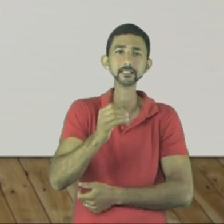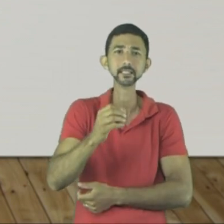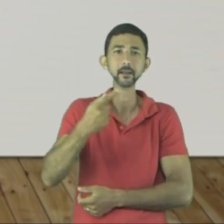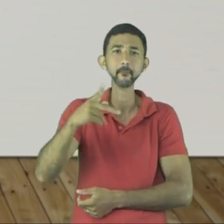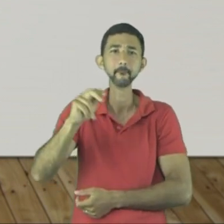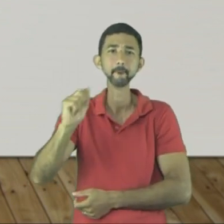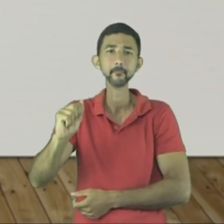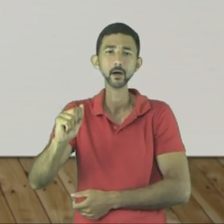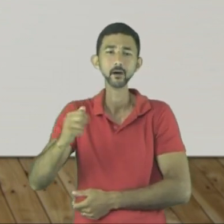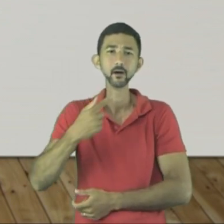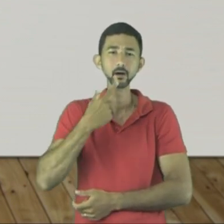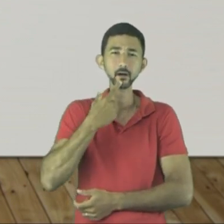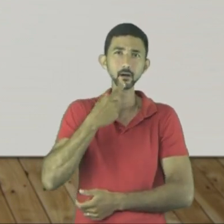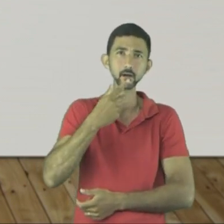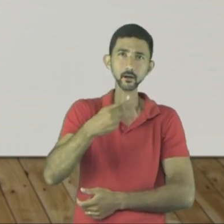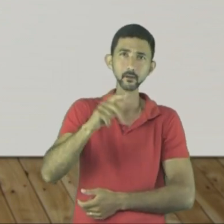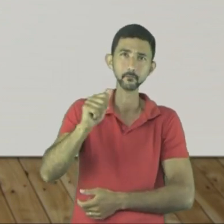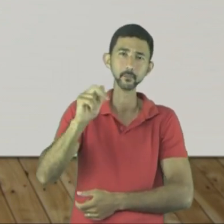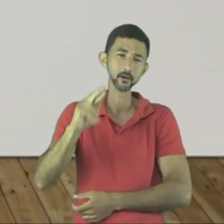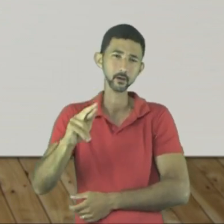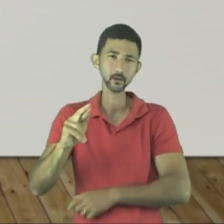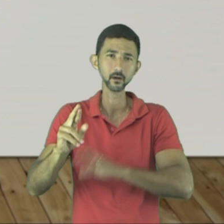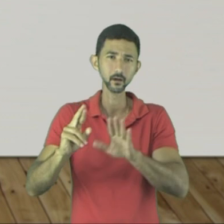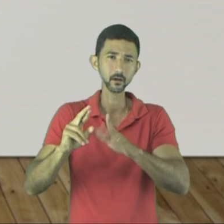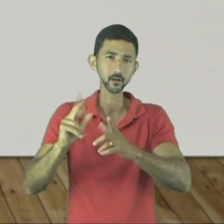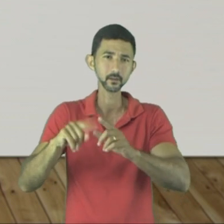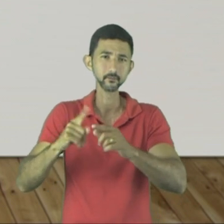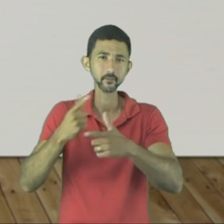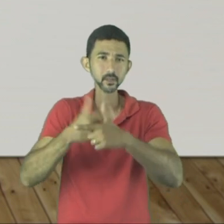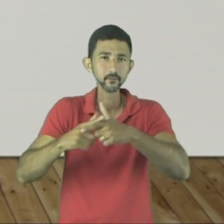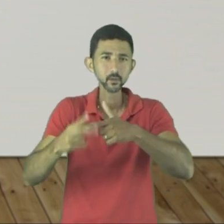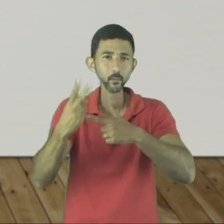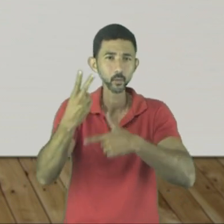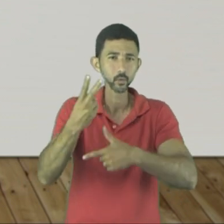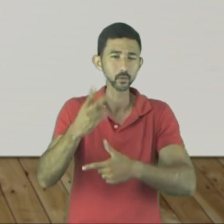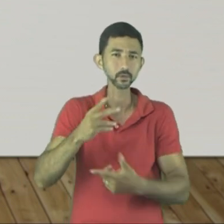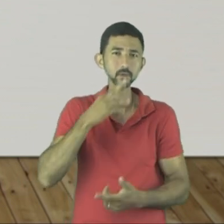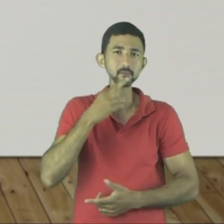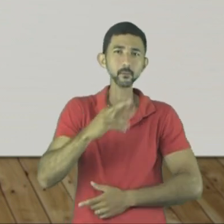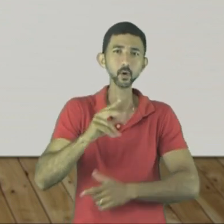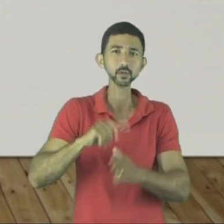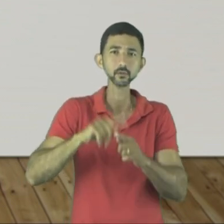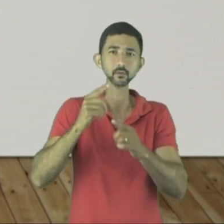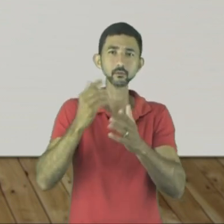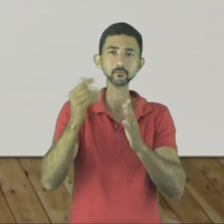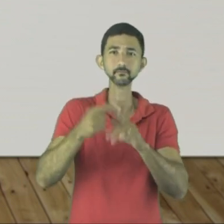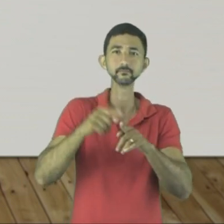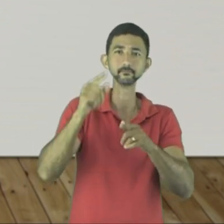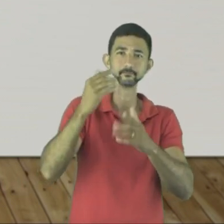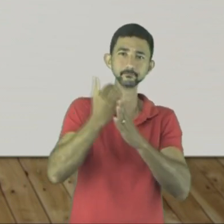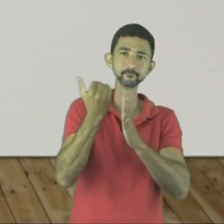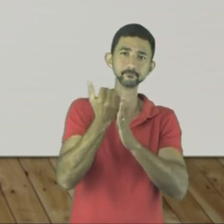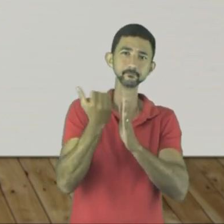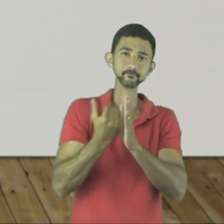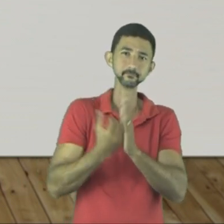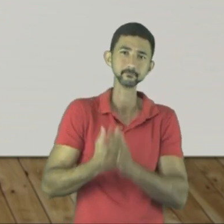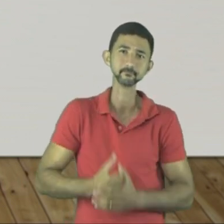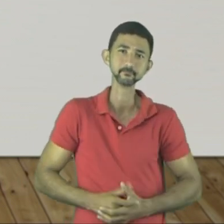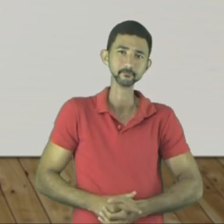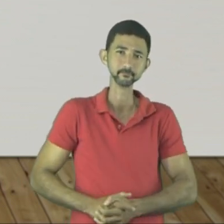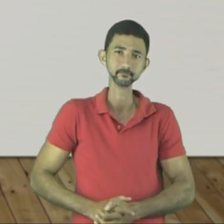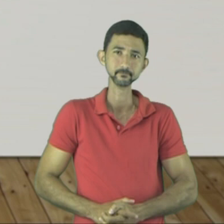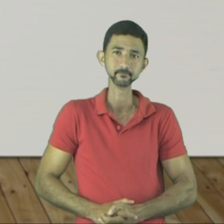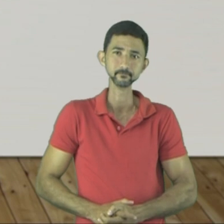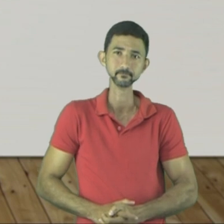par, né? Então dá para dividir por 2. E o resultado eu vou colocando do lado esquerdo. Do lado esquerdo